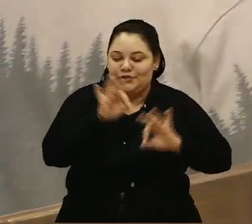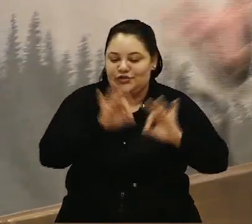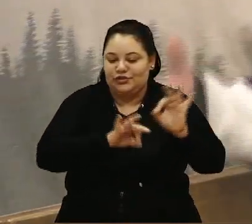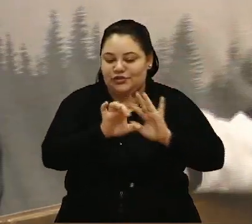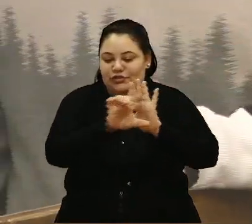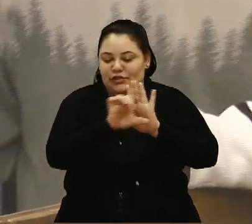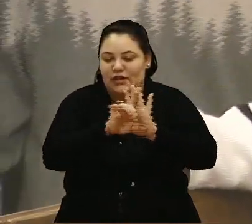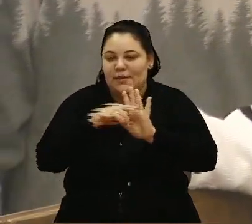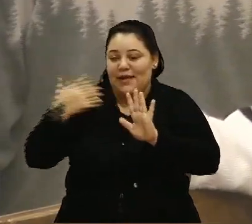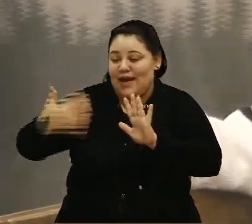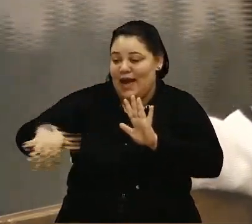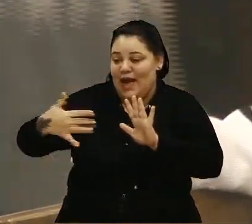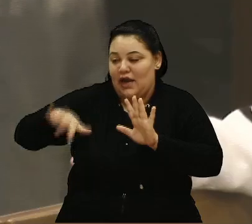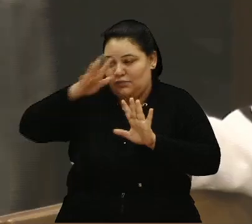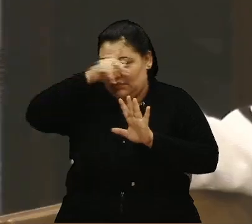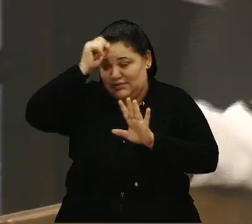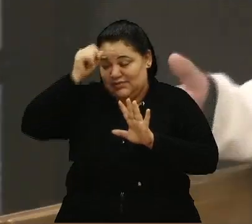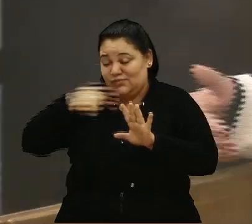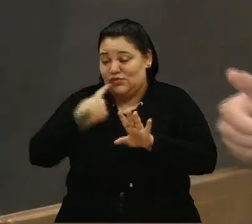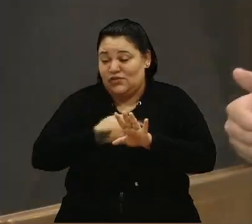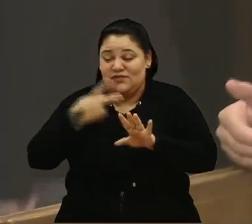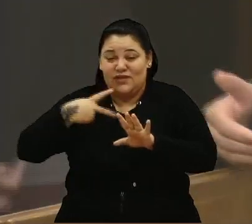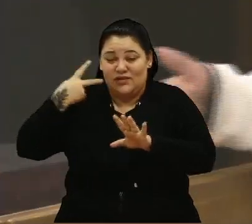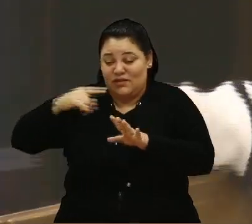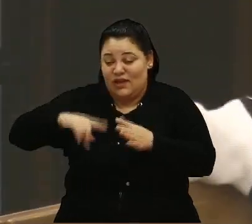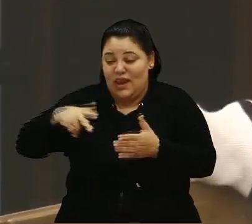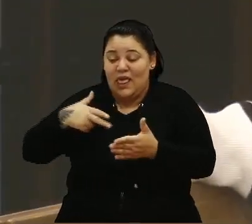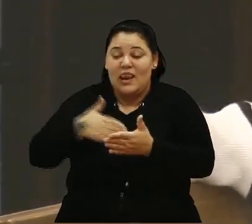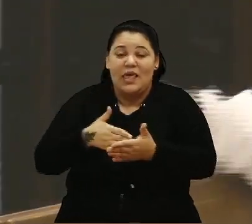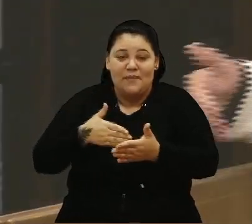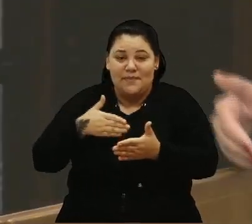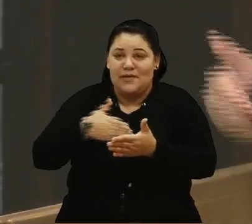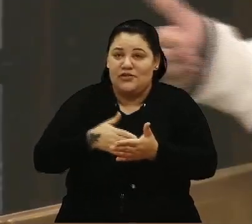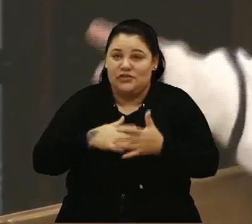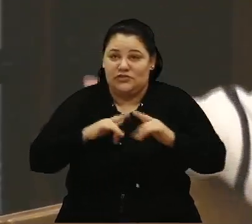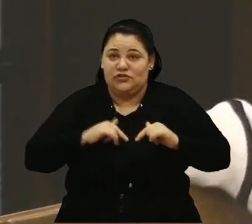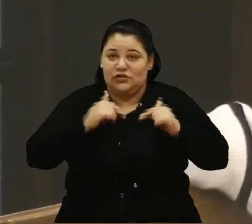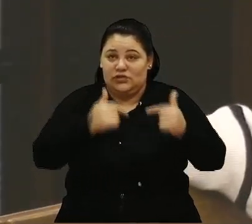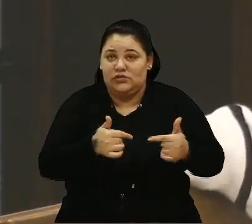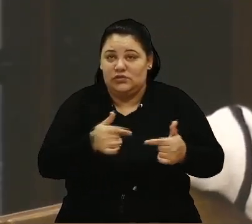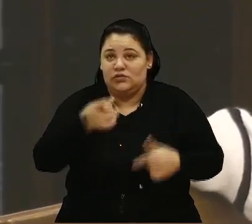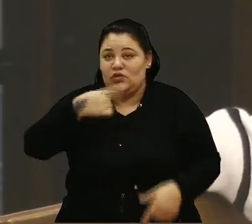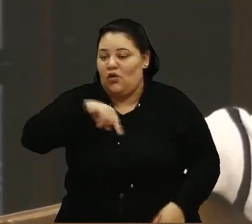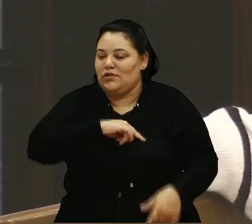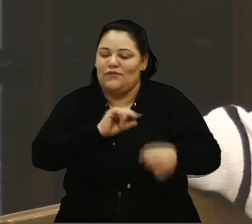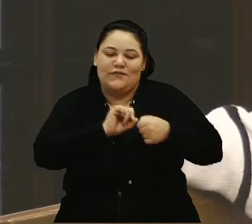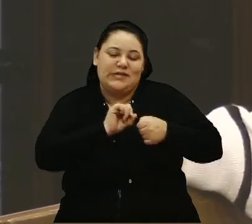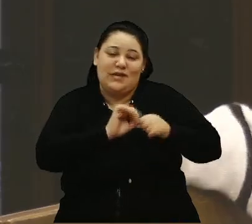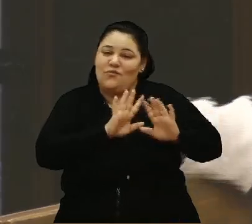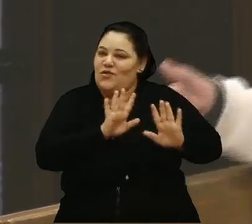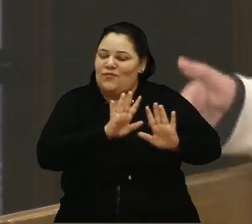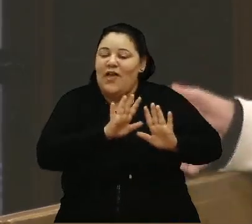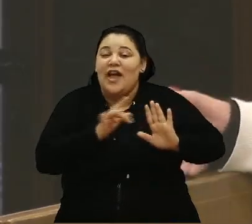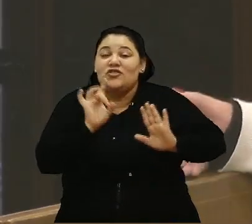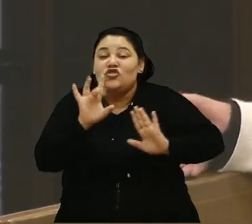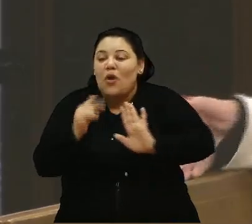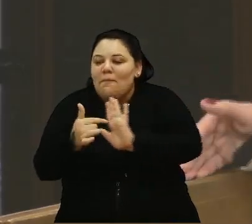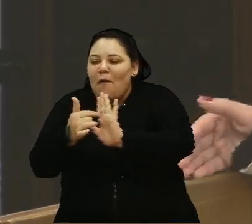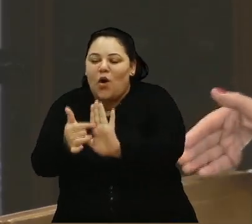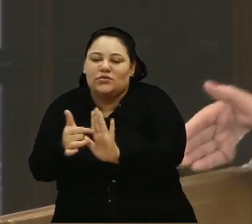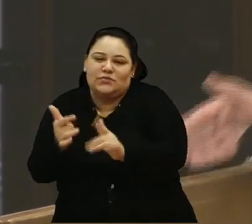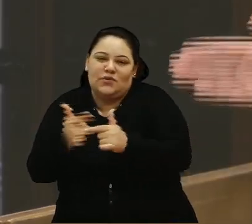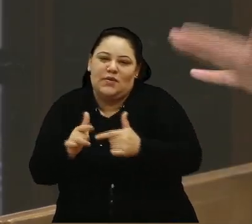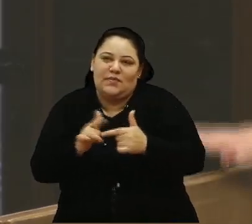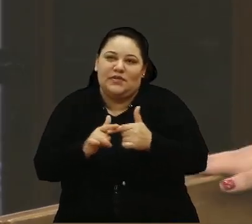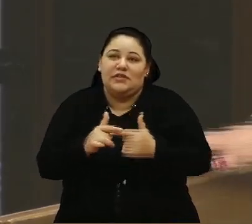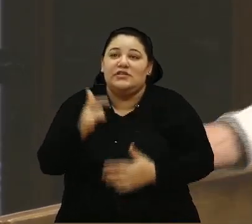somos limitados nas nossas ações. Afinal, nós não executamos, nós apontamos problemas. E quando a gente vê coisas